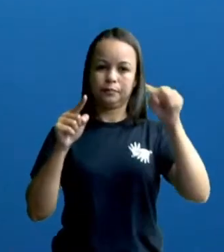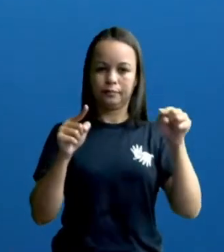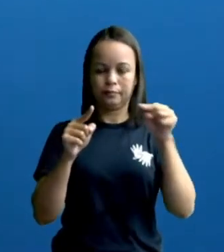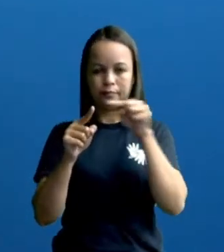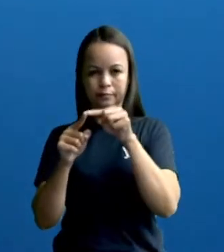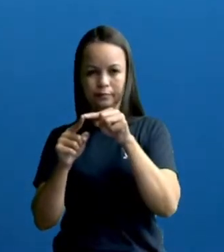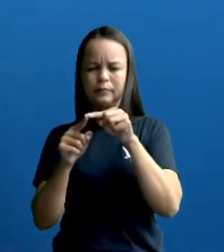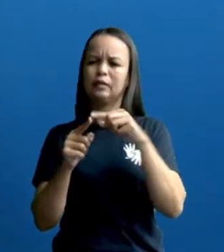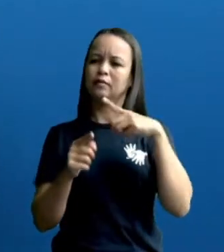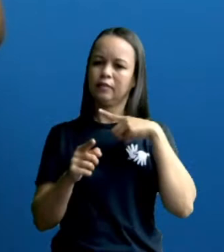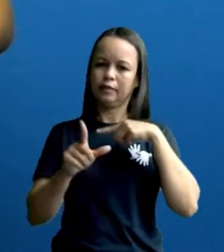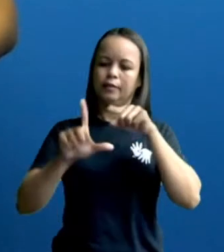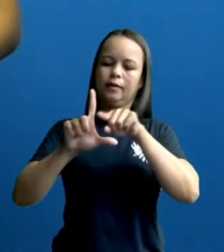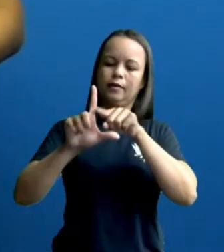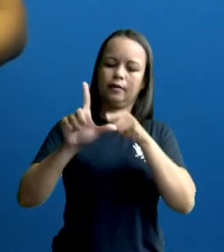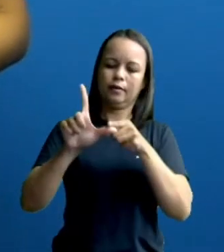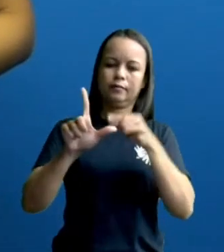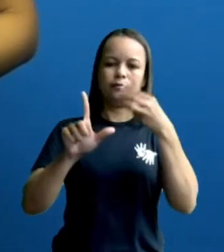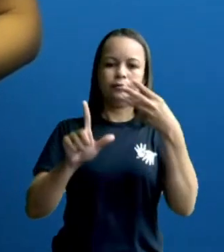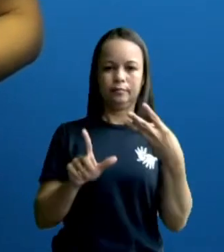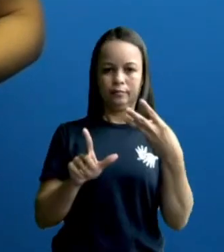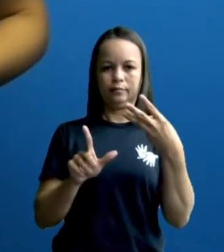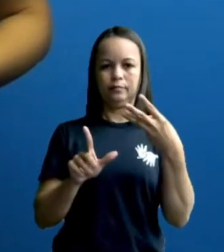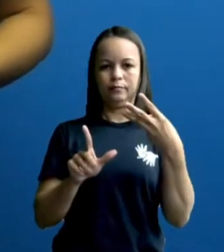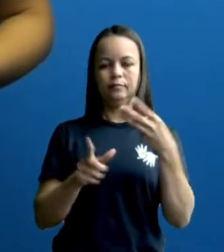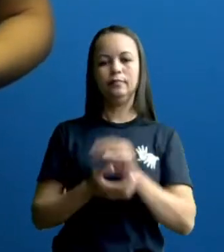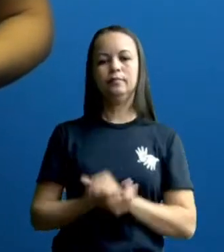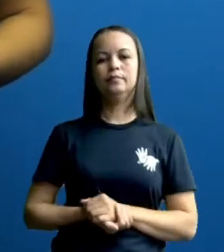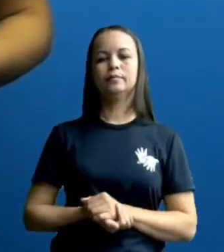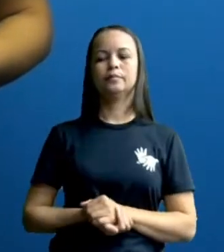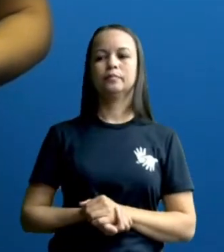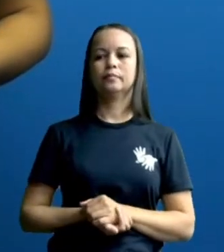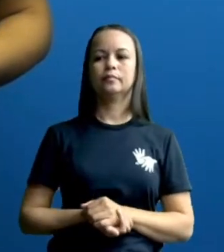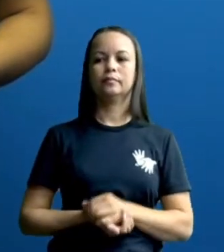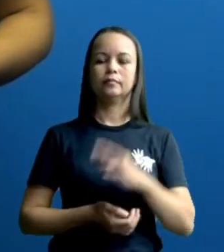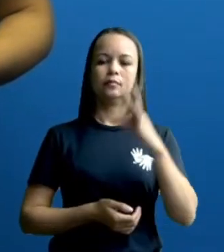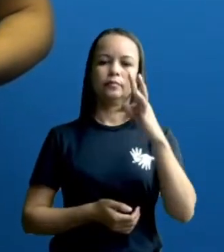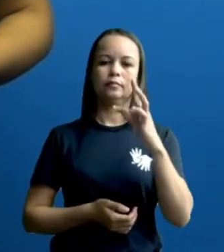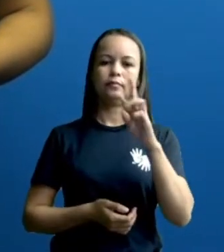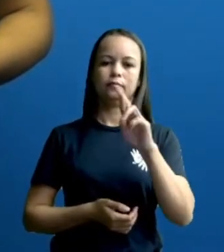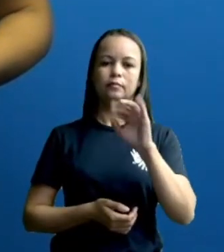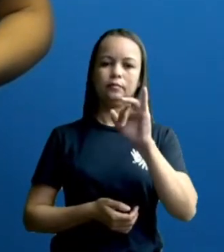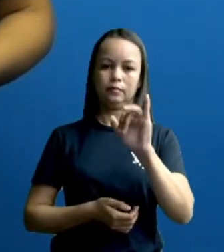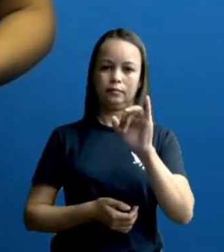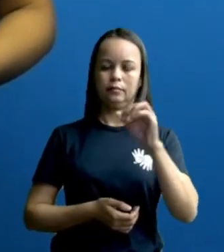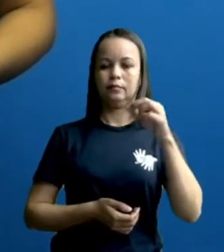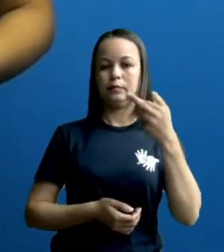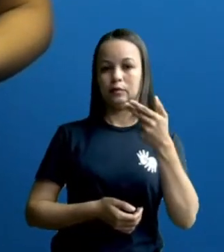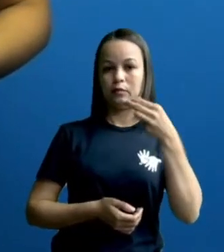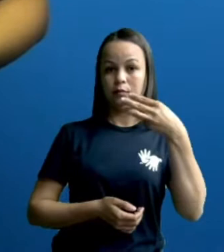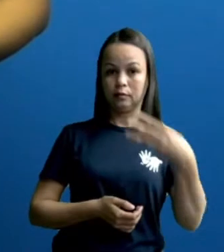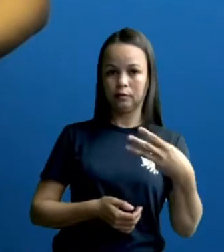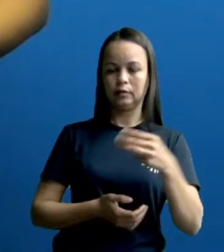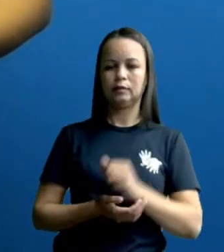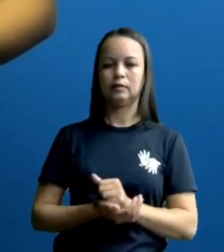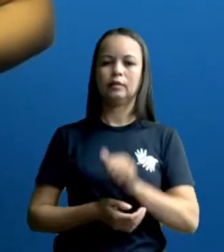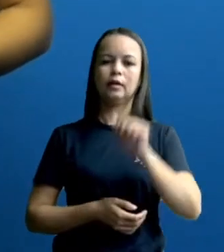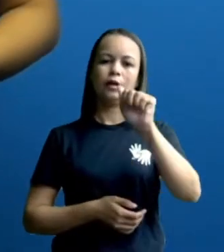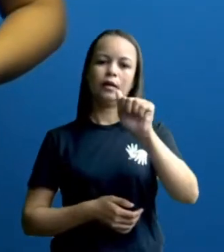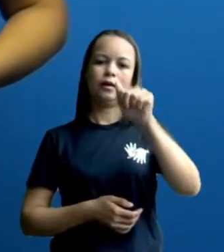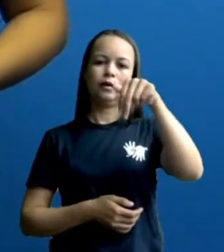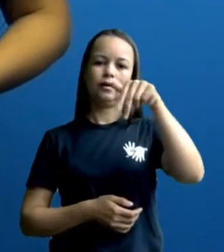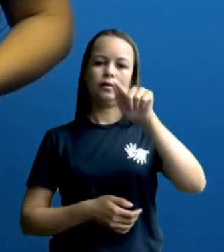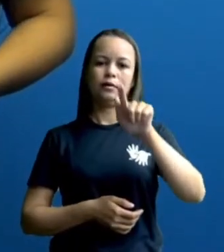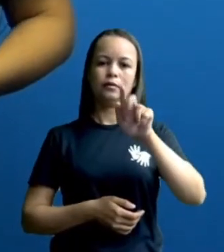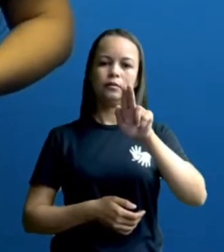possuir 3 ângulos, tá certo? Tri de 3 ângulos são